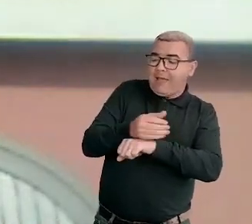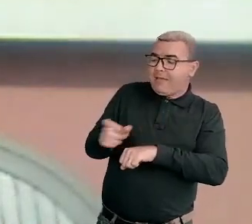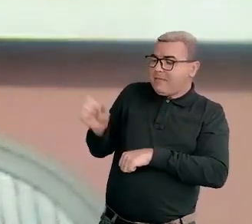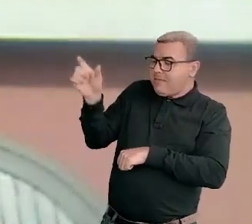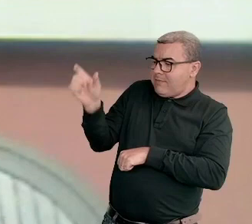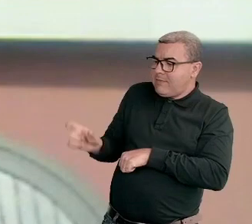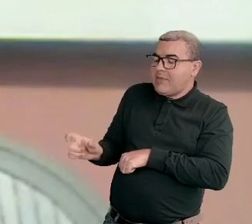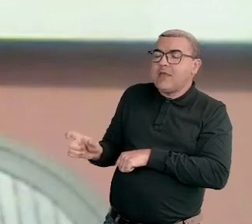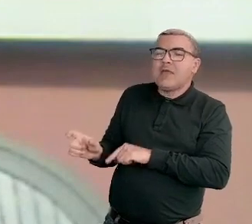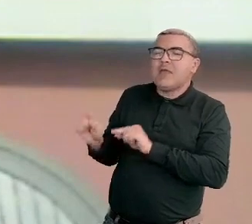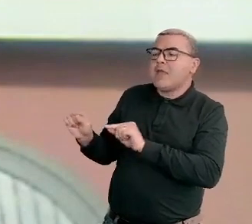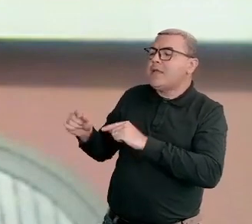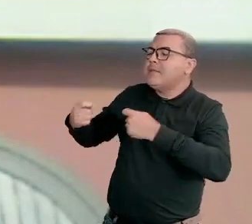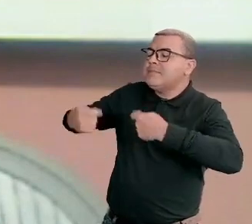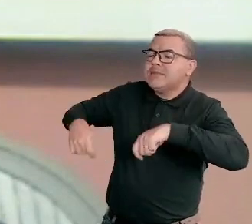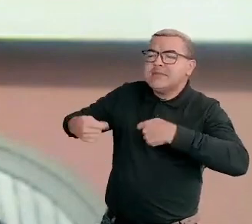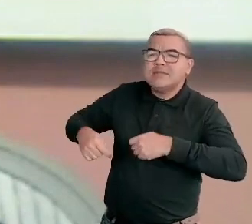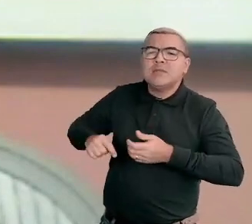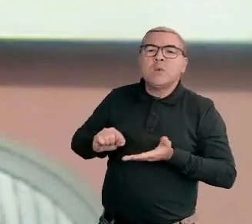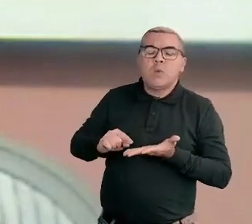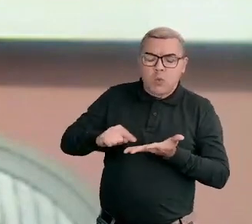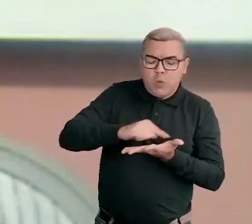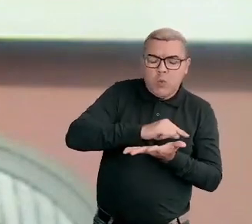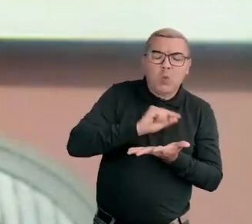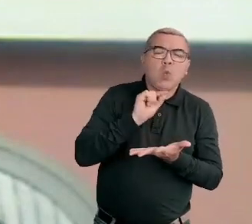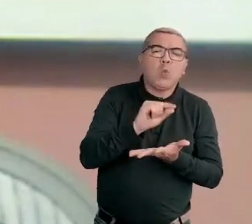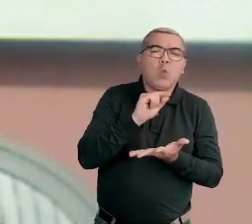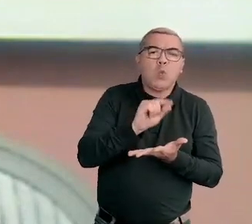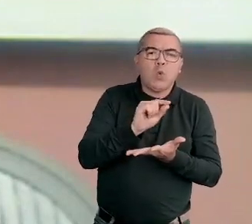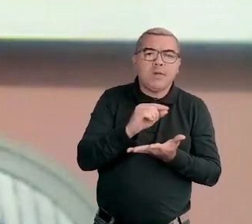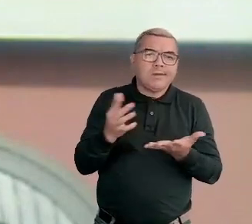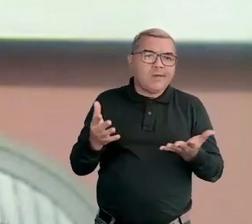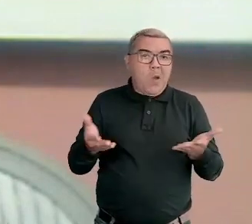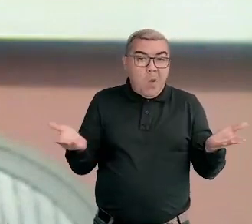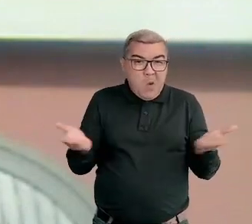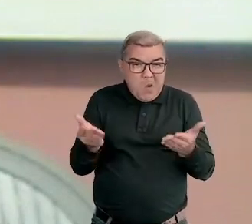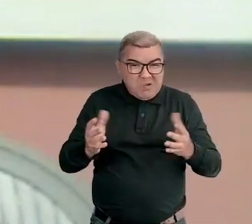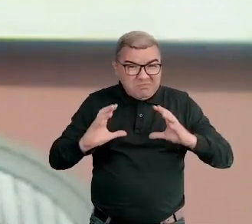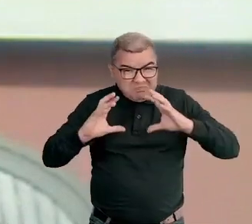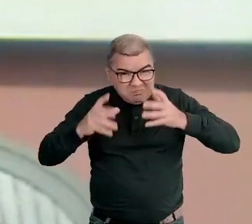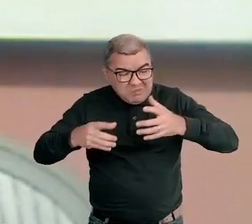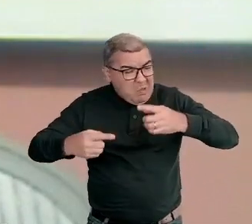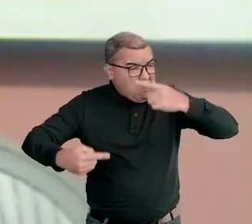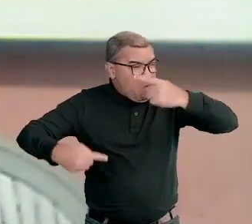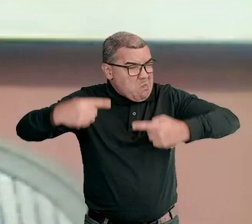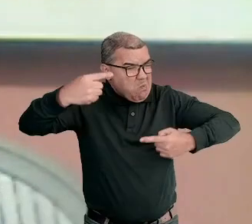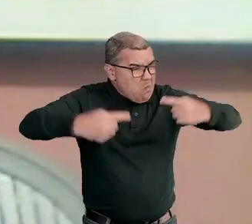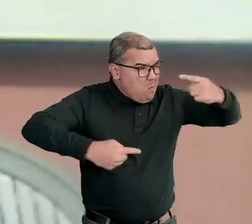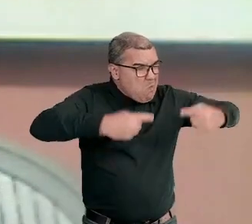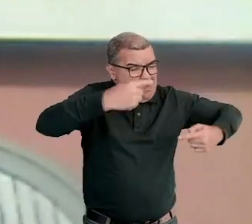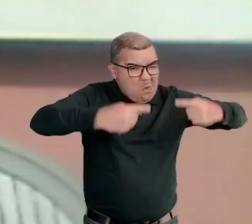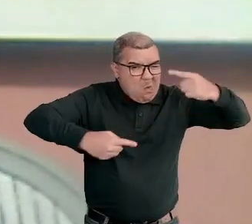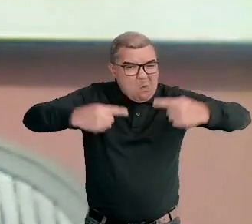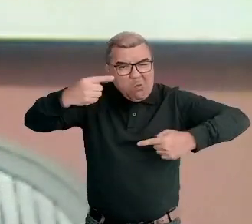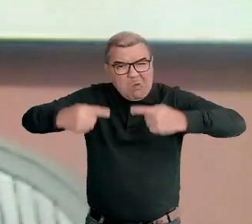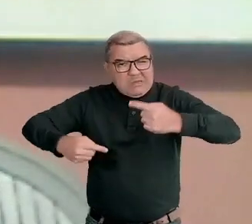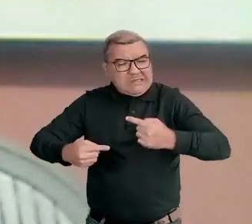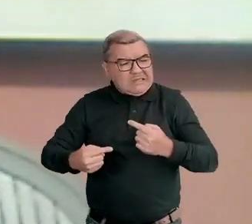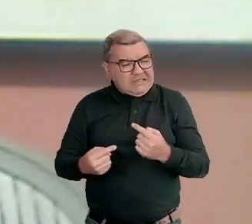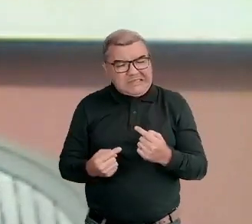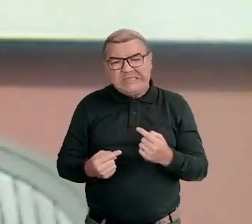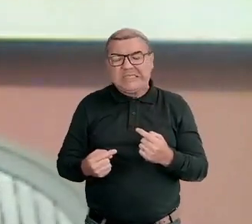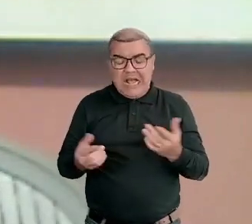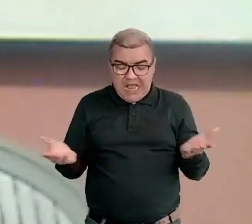primeiro lugar, ele terá que ter, porque o mundo é tão competitivo e é tão selvagemmente competitivo